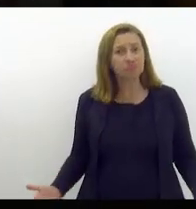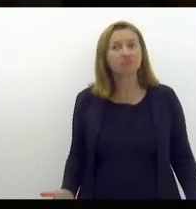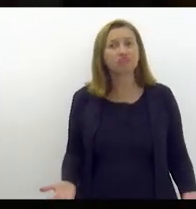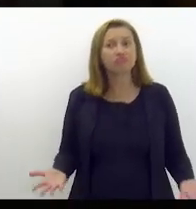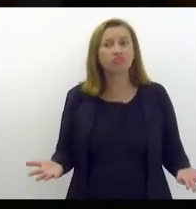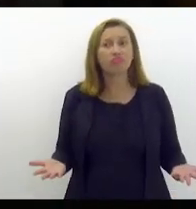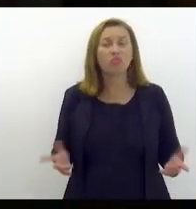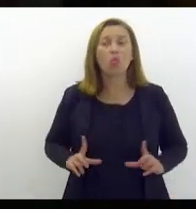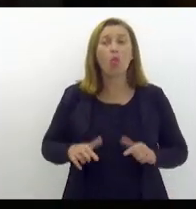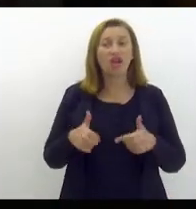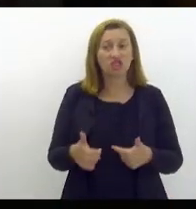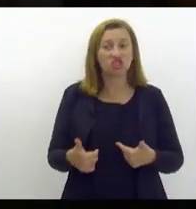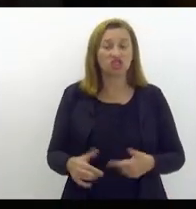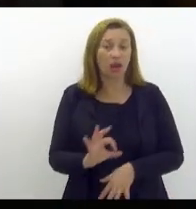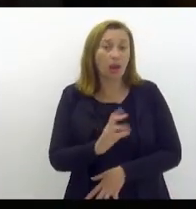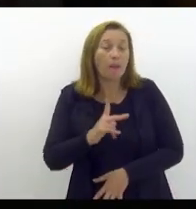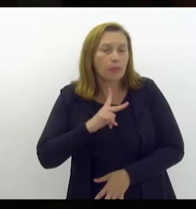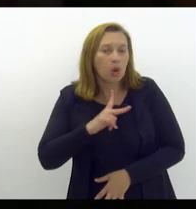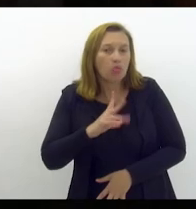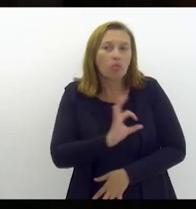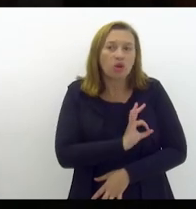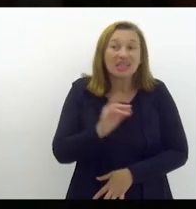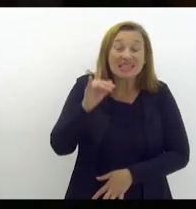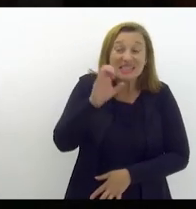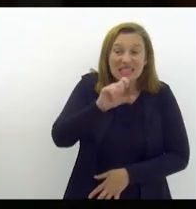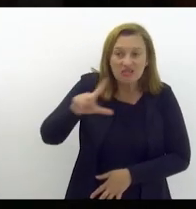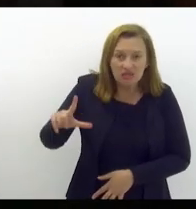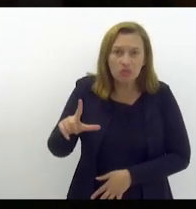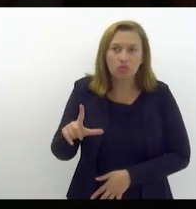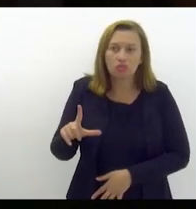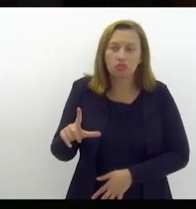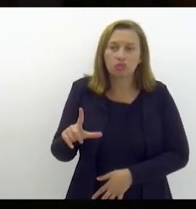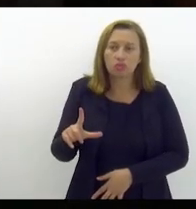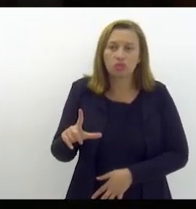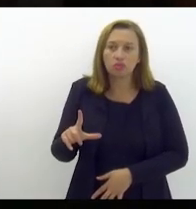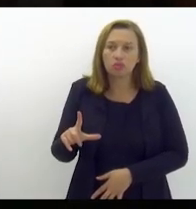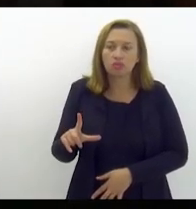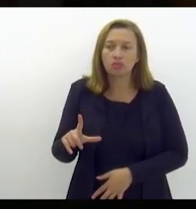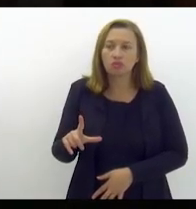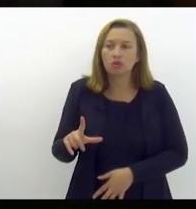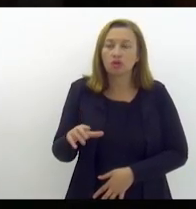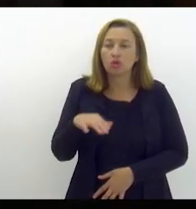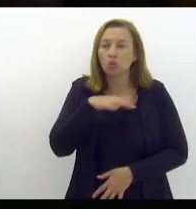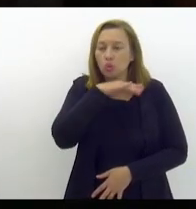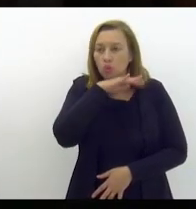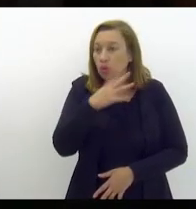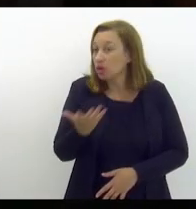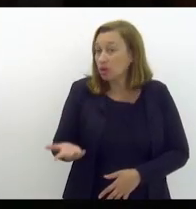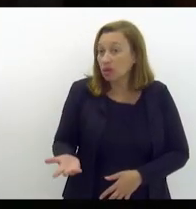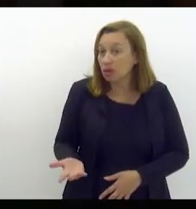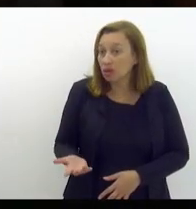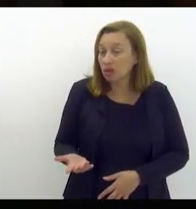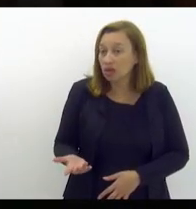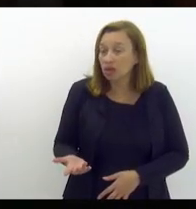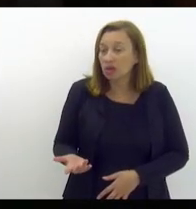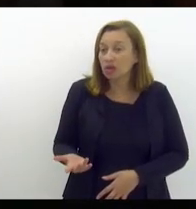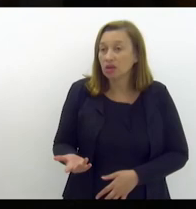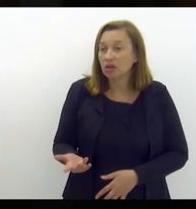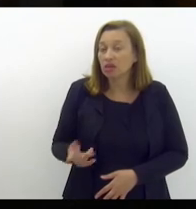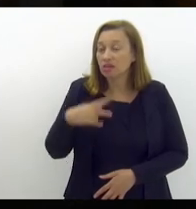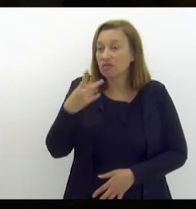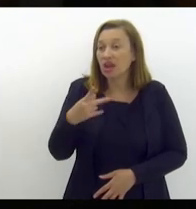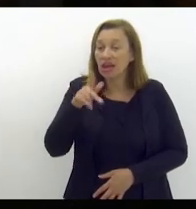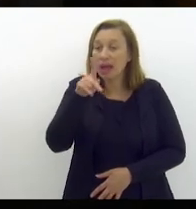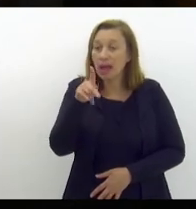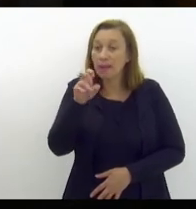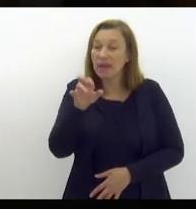uma ação da própria Polícia Civil, e foi escandaloso nesse sentido, de ver que a